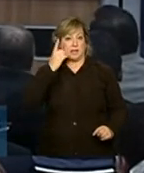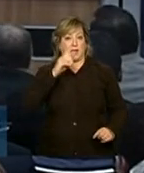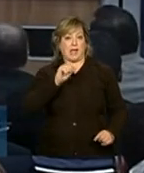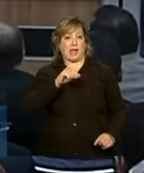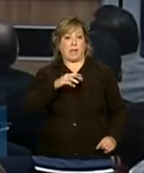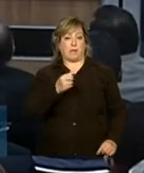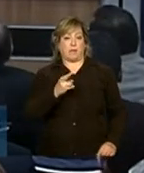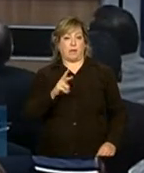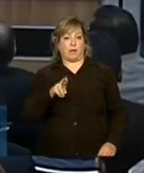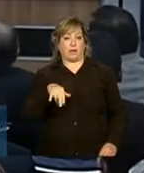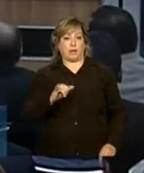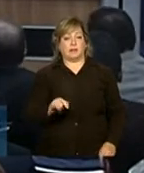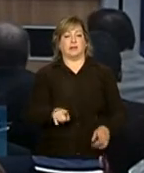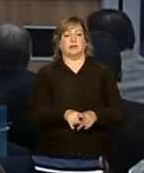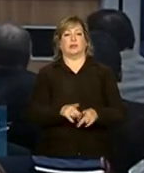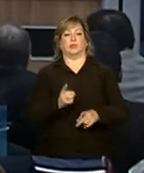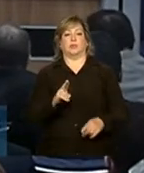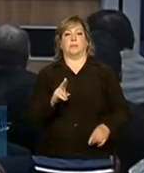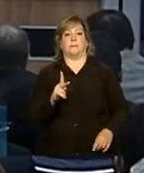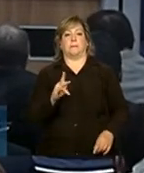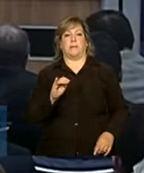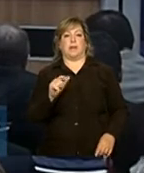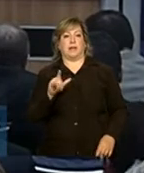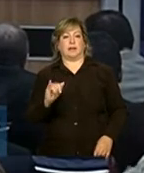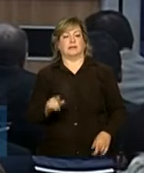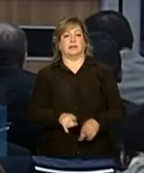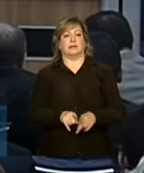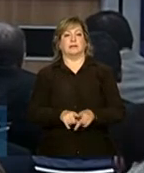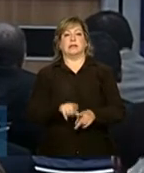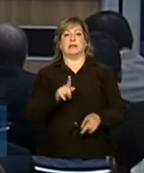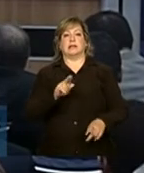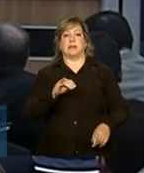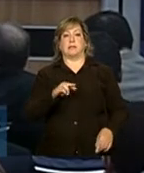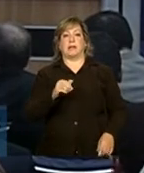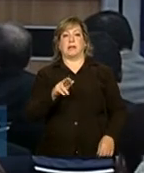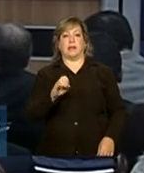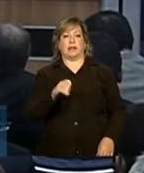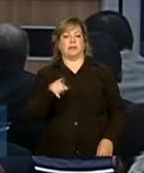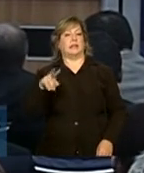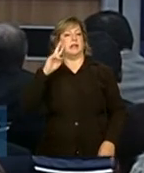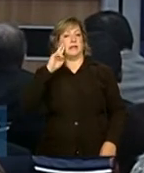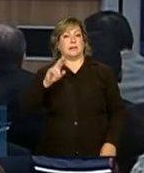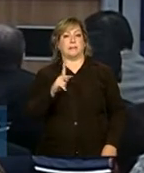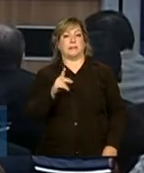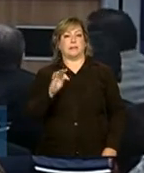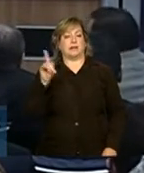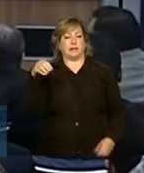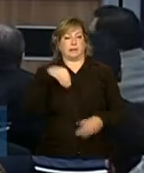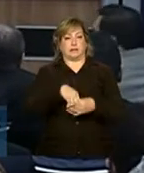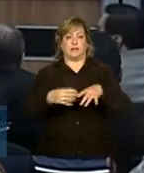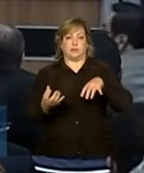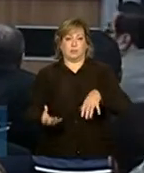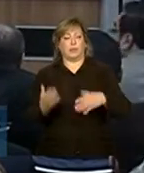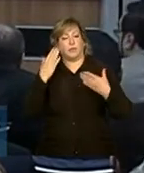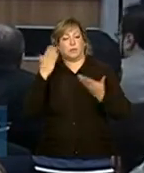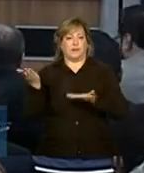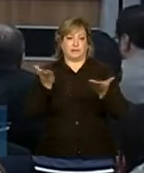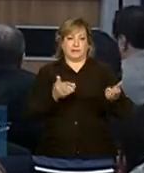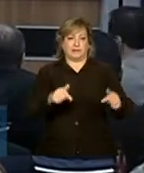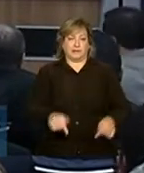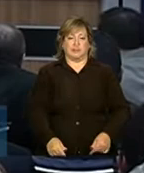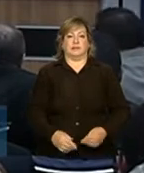Teixeira Dr bialli e o Guimarães líder do PT lá no congresso e a